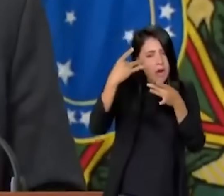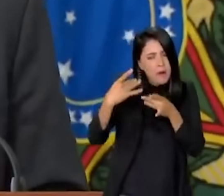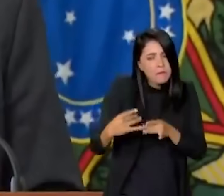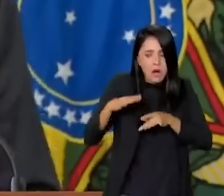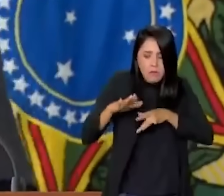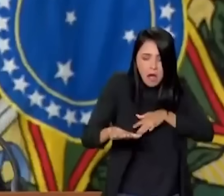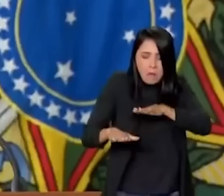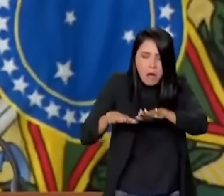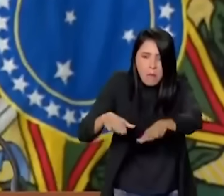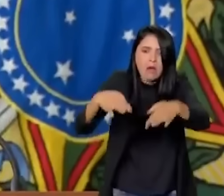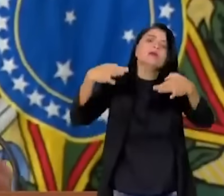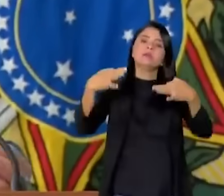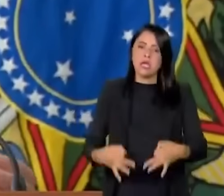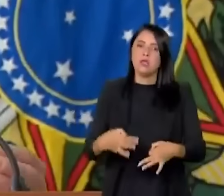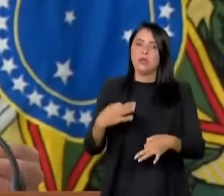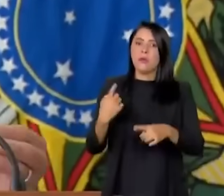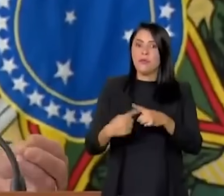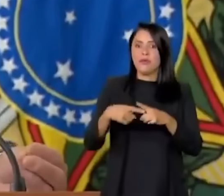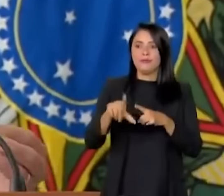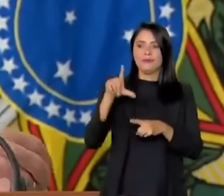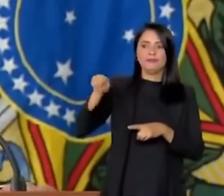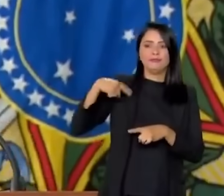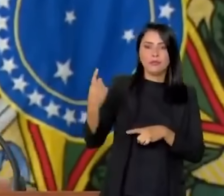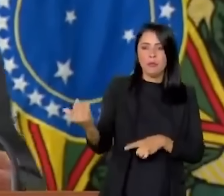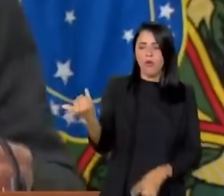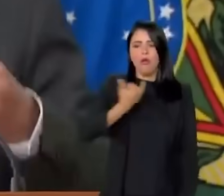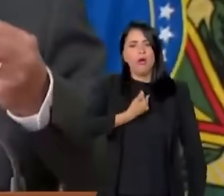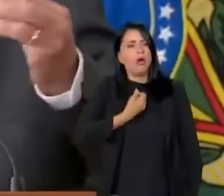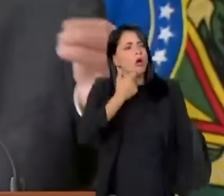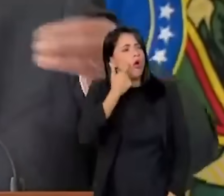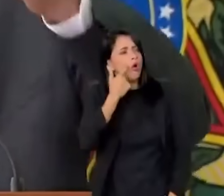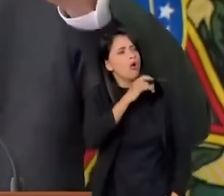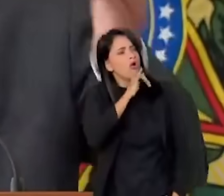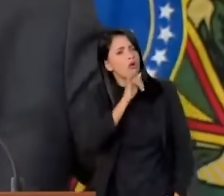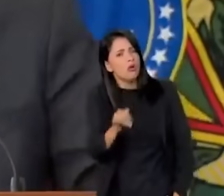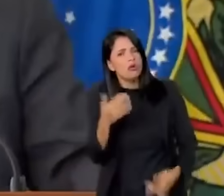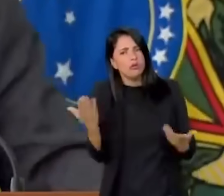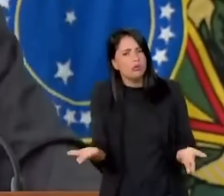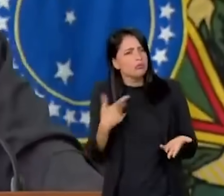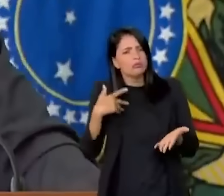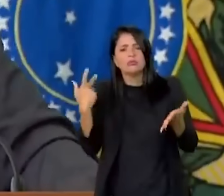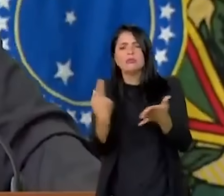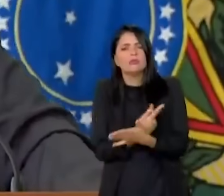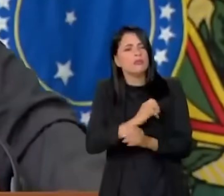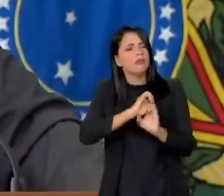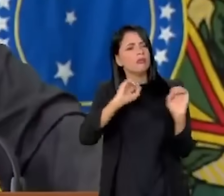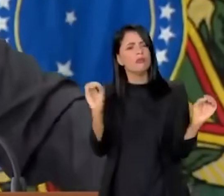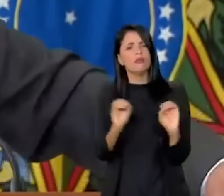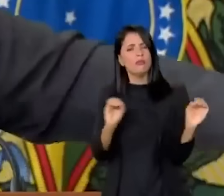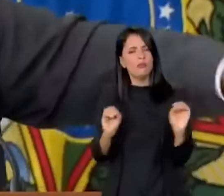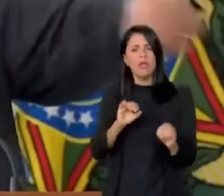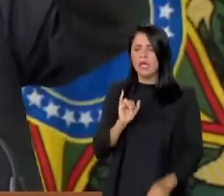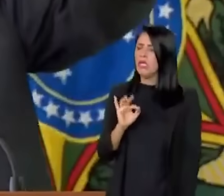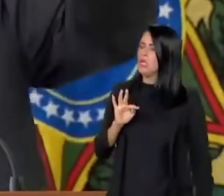passo. Porque, senão, daqui a pouco a gente recebe a notícia, olha, aquilo que foi anunciado não está acontecendo. A